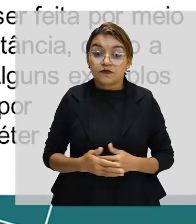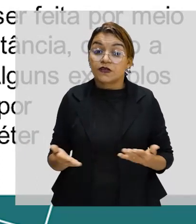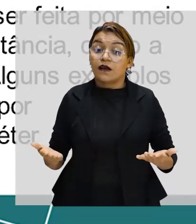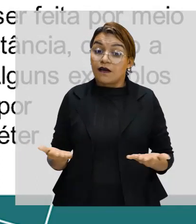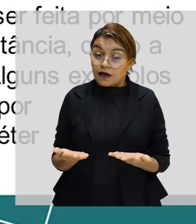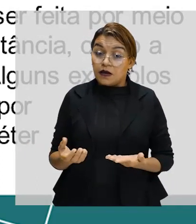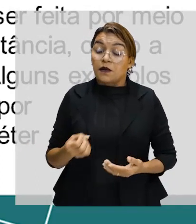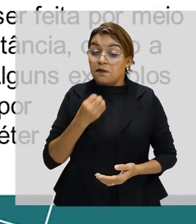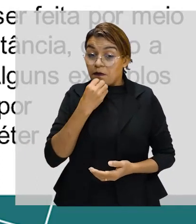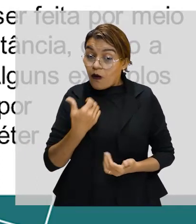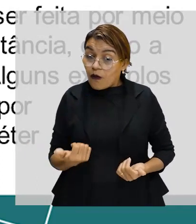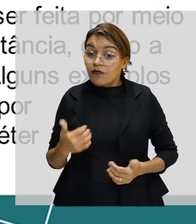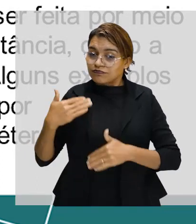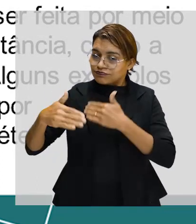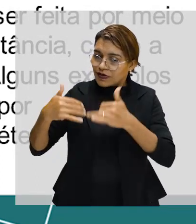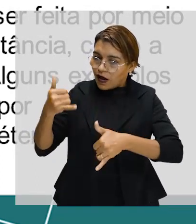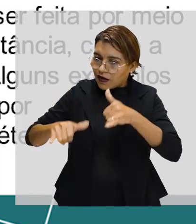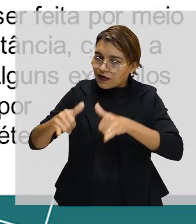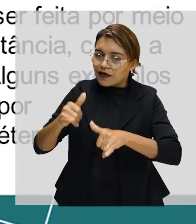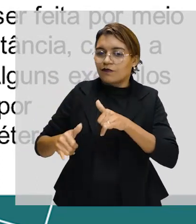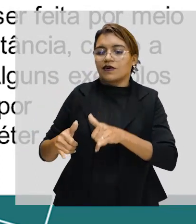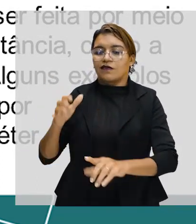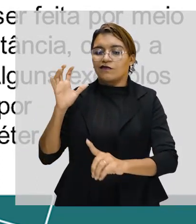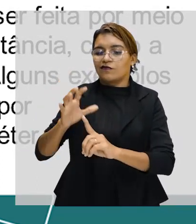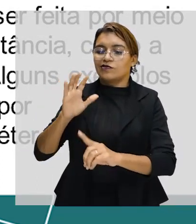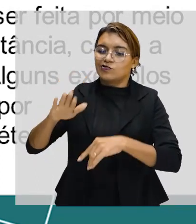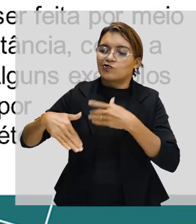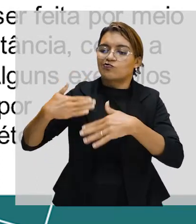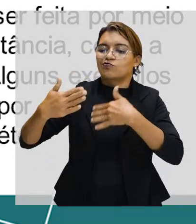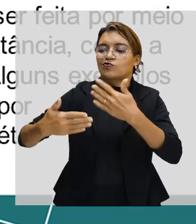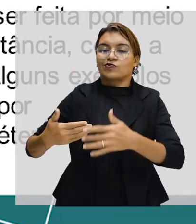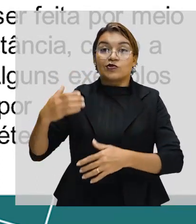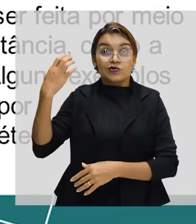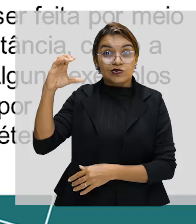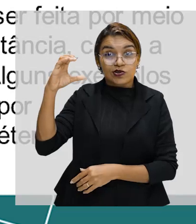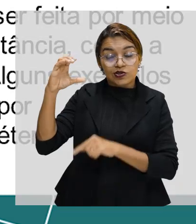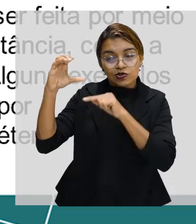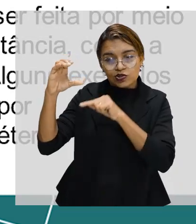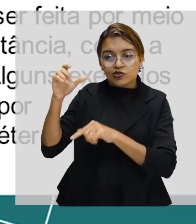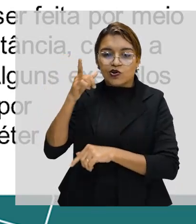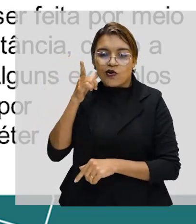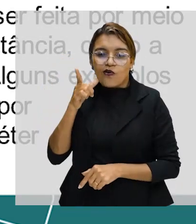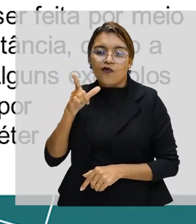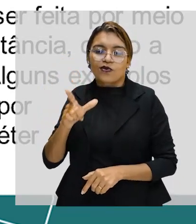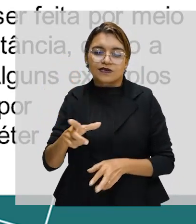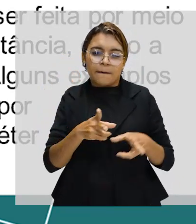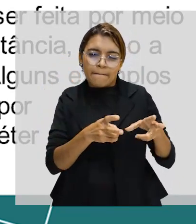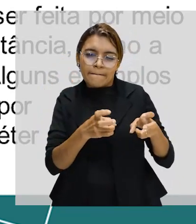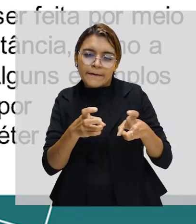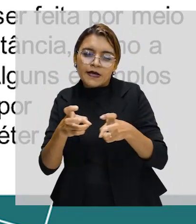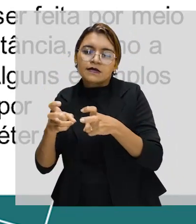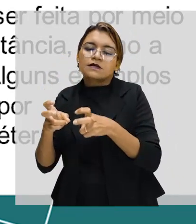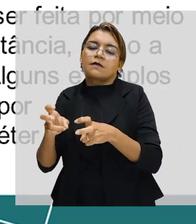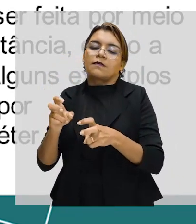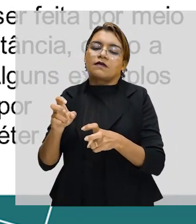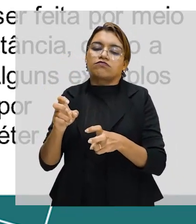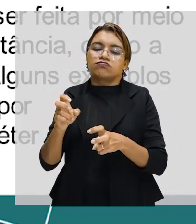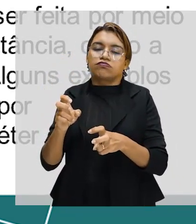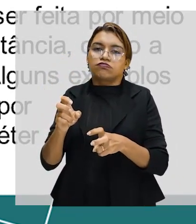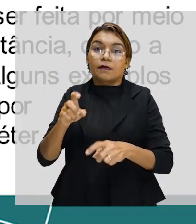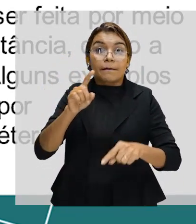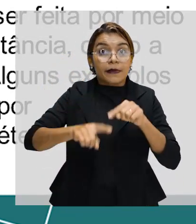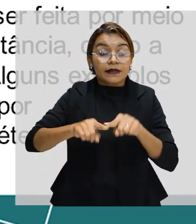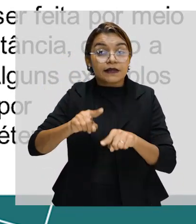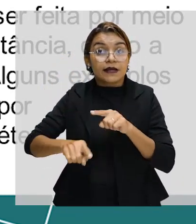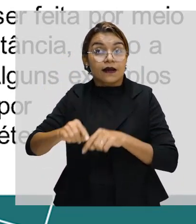da química, né, propiciou que os cientistas conseguissem identificar com precisão os componentes de tais